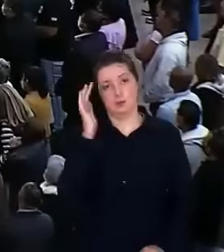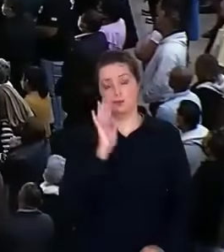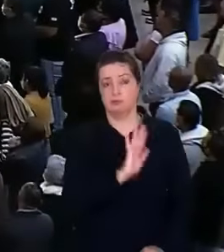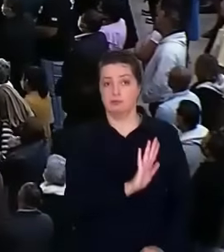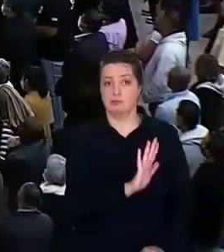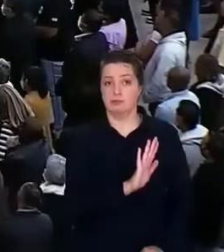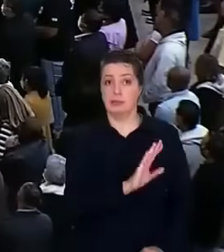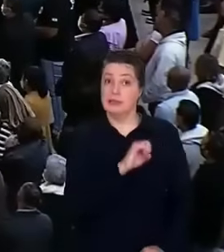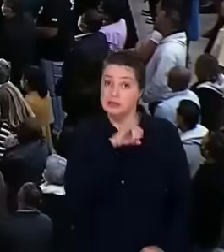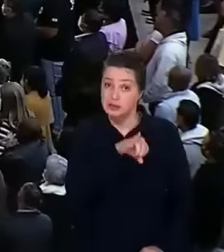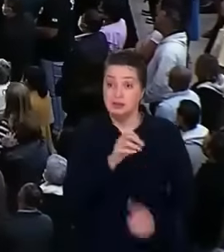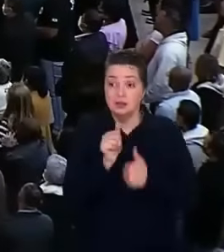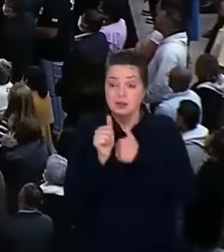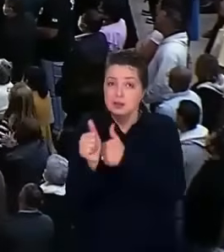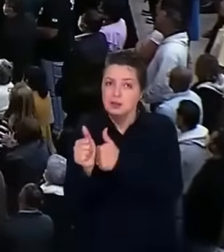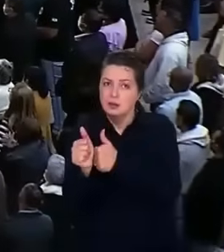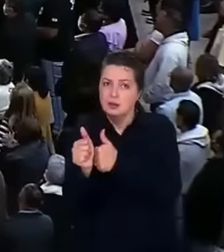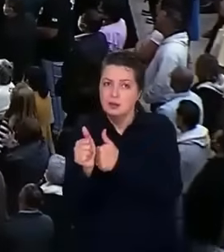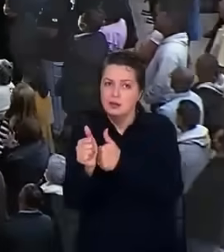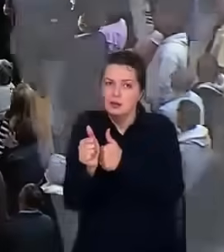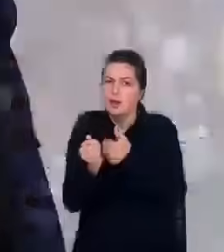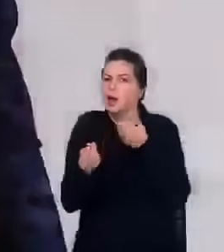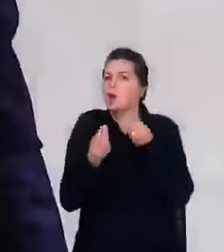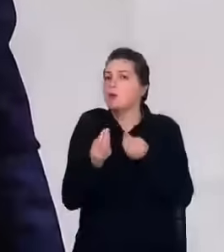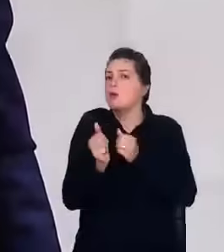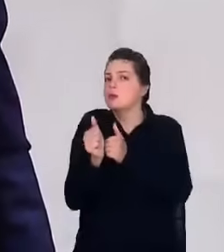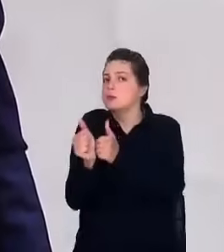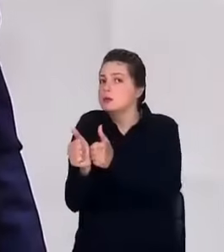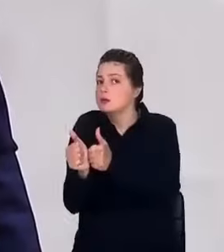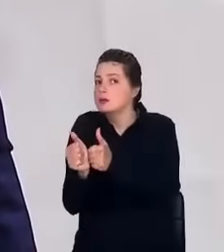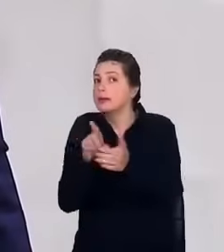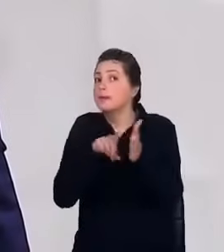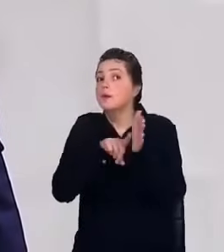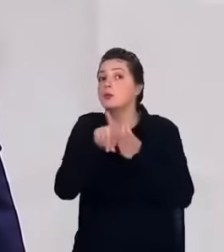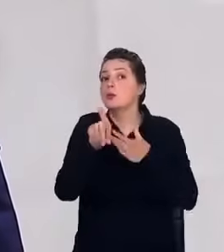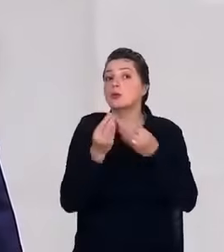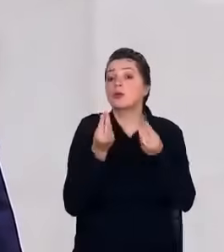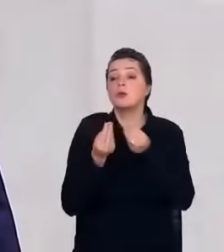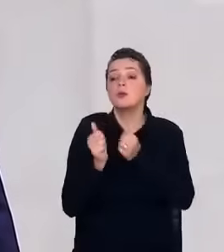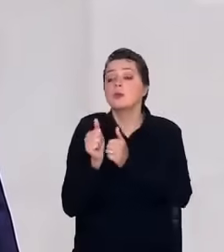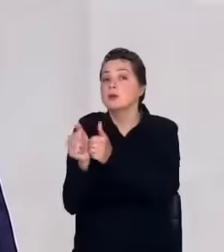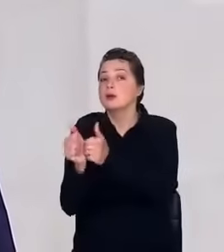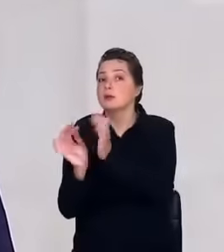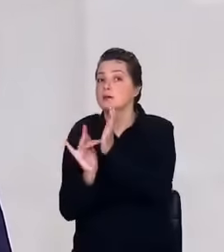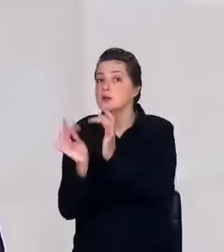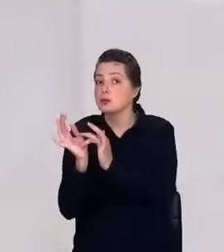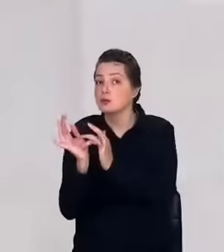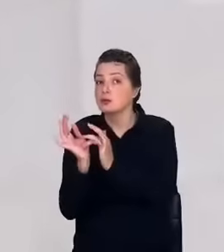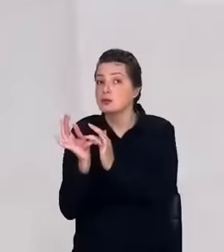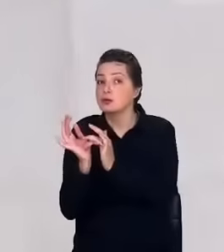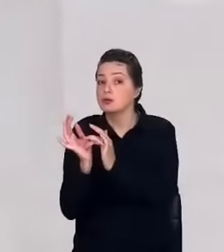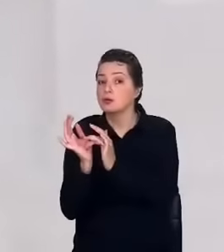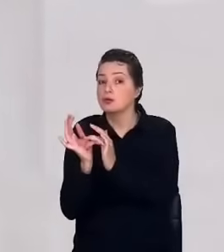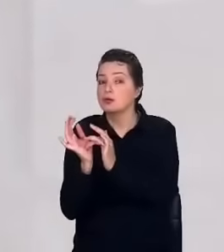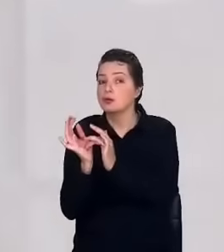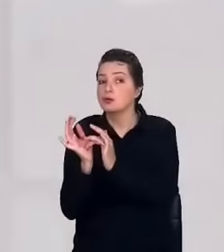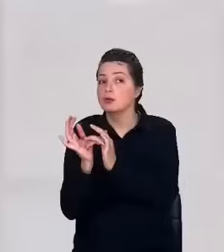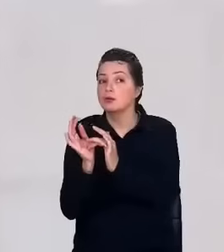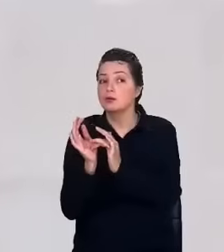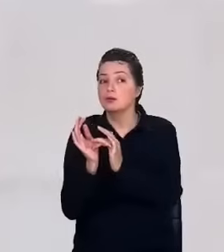de segui-lo. Como é que é seguir Jesus? Hã? Hã?